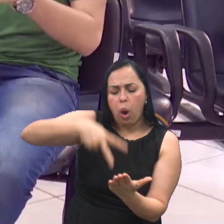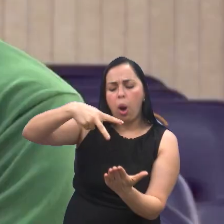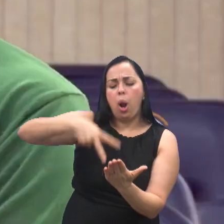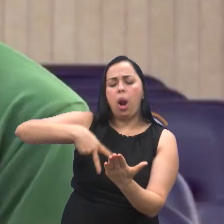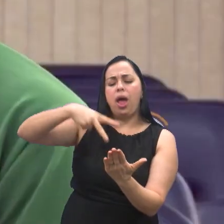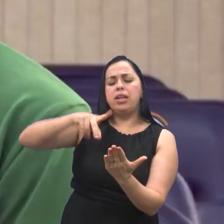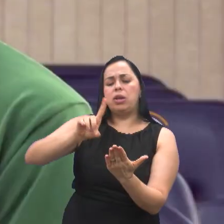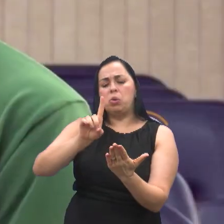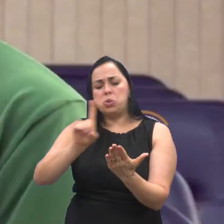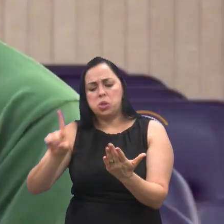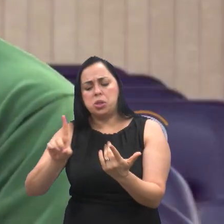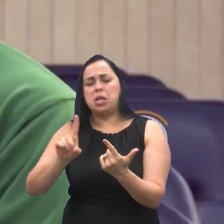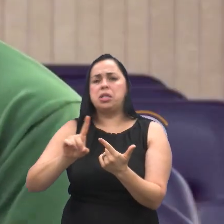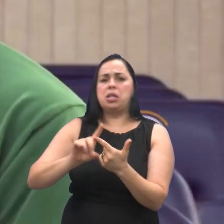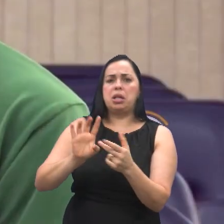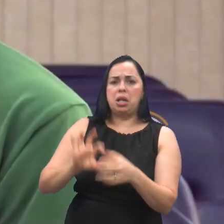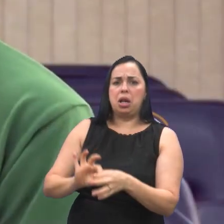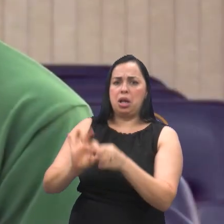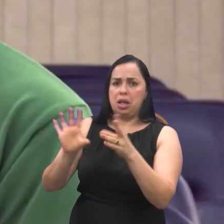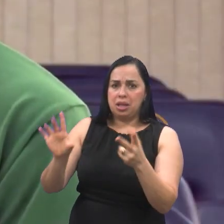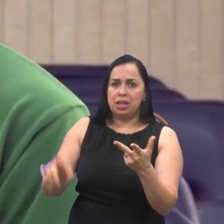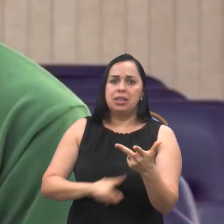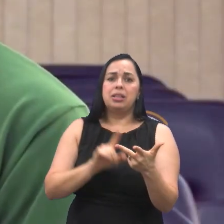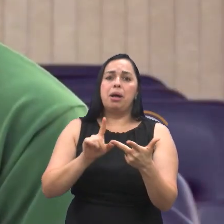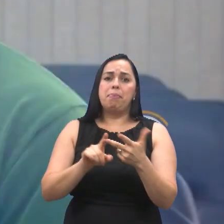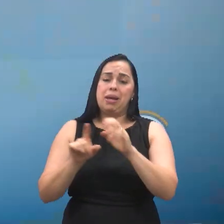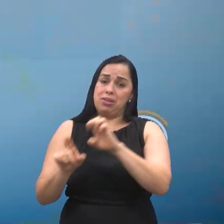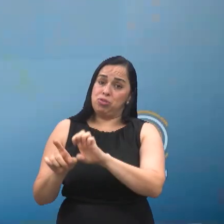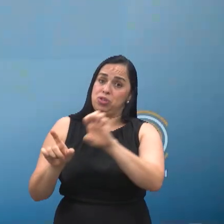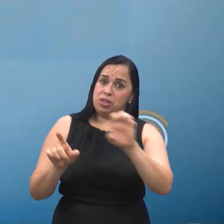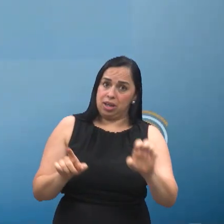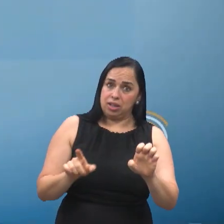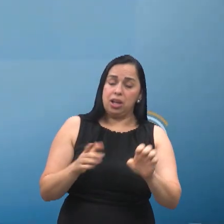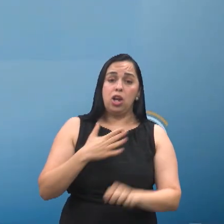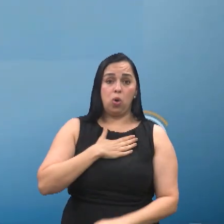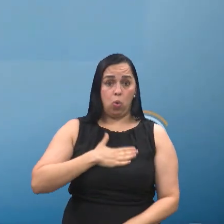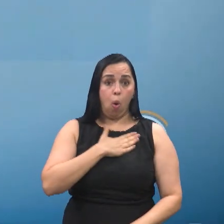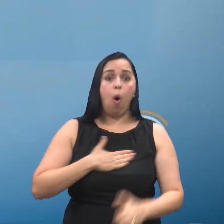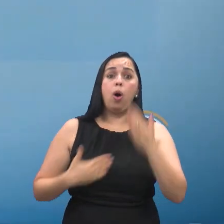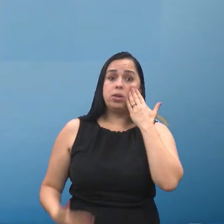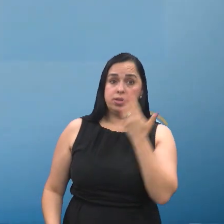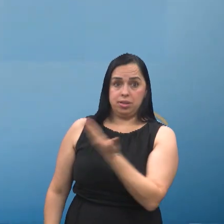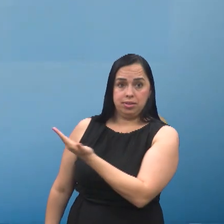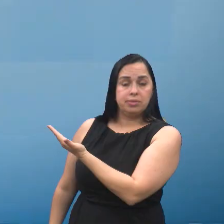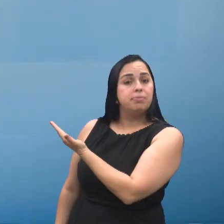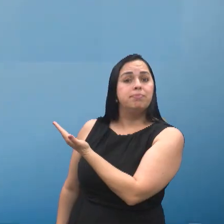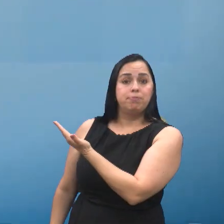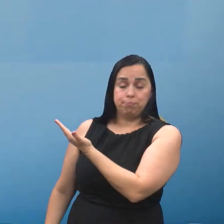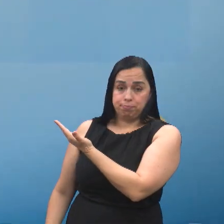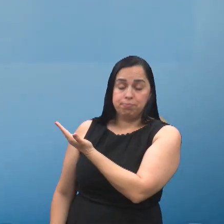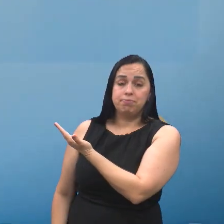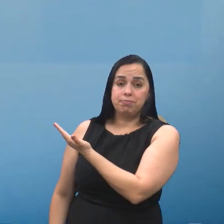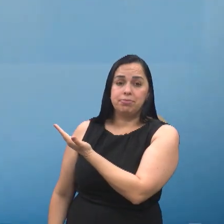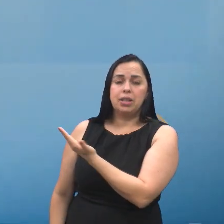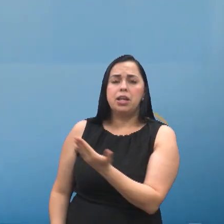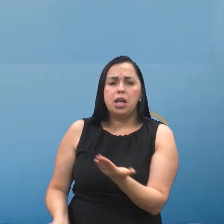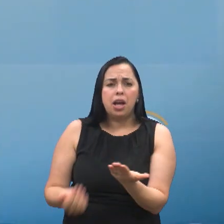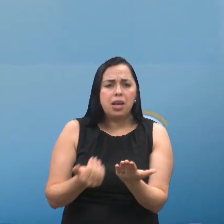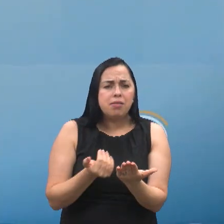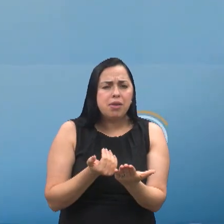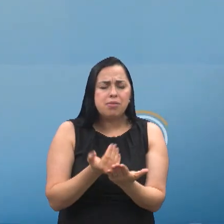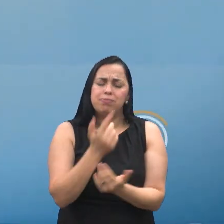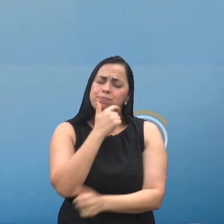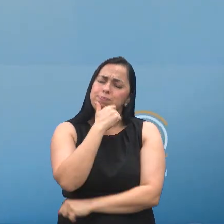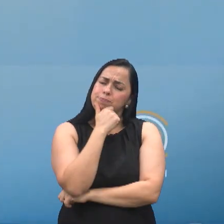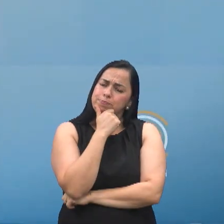direita ou liberais, mas também os autores de esquerda, e eu gosto muito de Marx, e gostava de ler Marx, eu comecei a falar, porra, não é